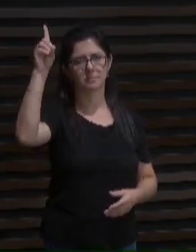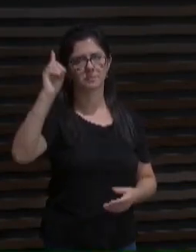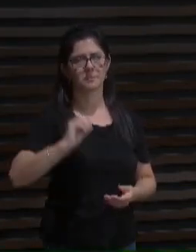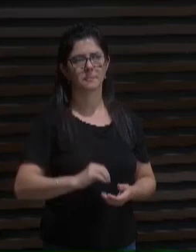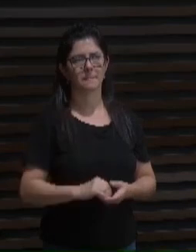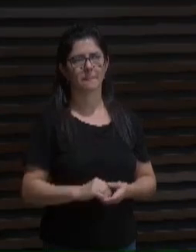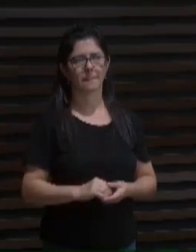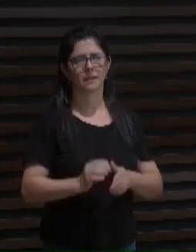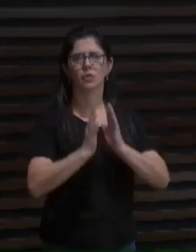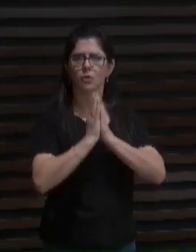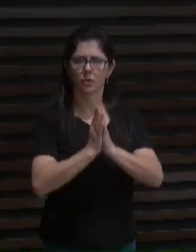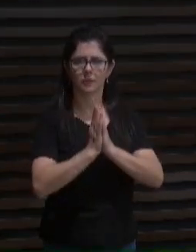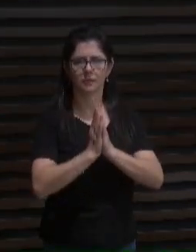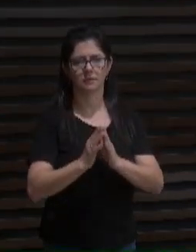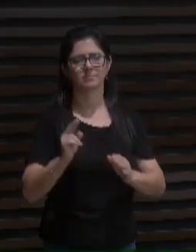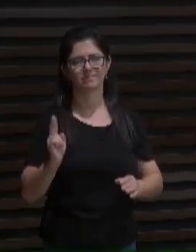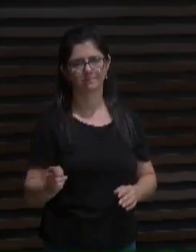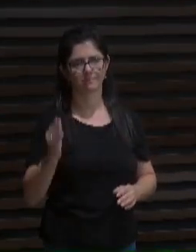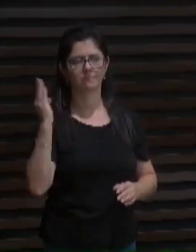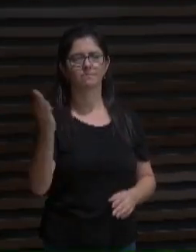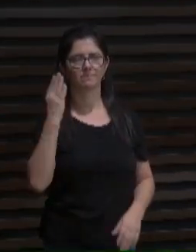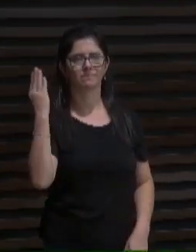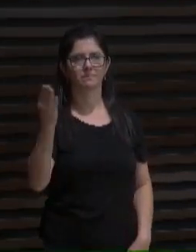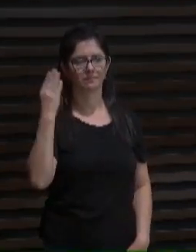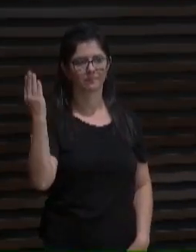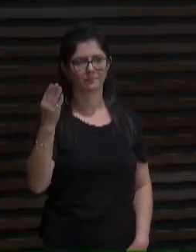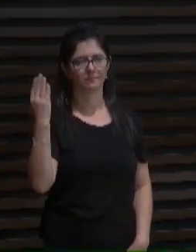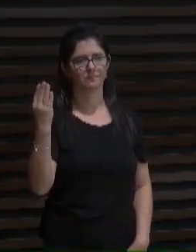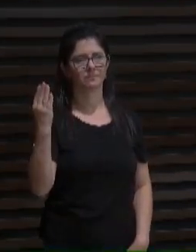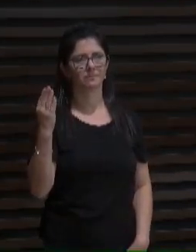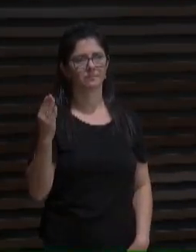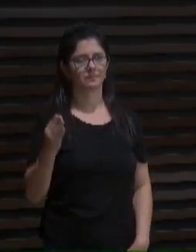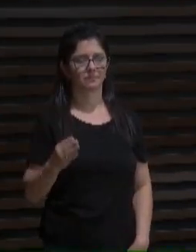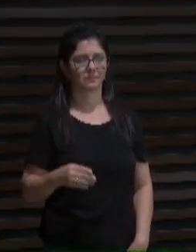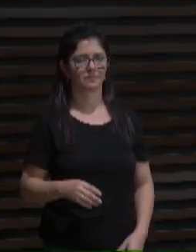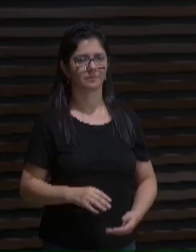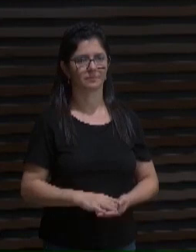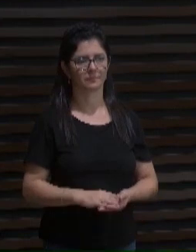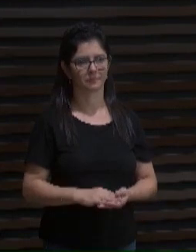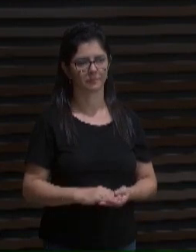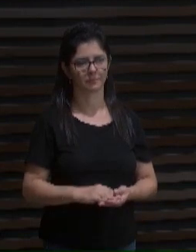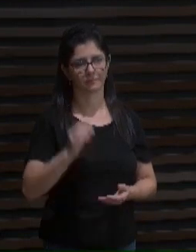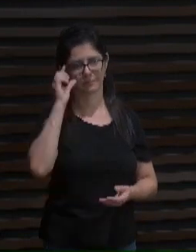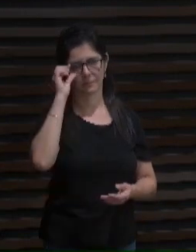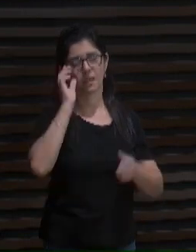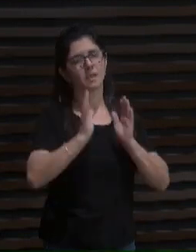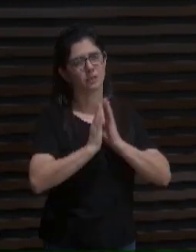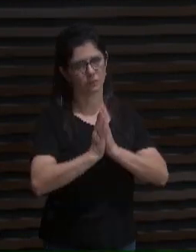Orem o tempo todo. A mensagem, que aí é uma paráfrase. A